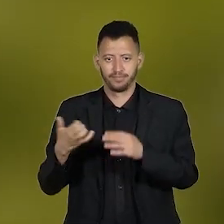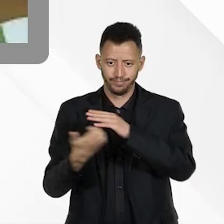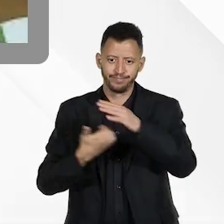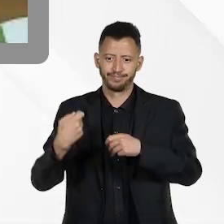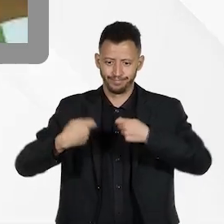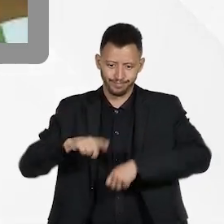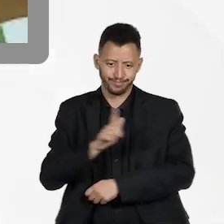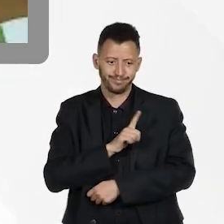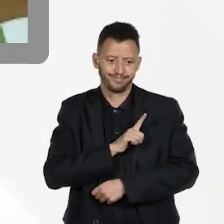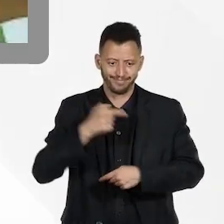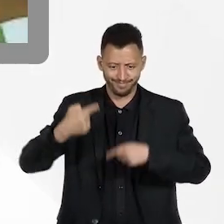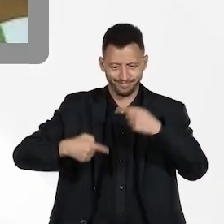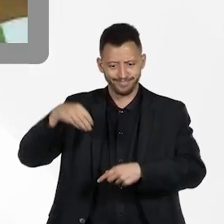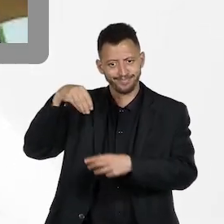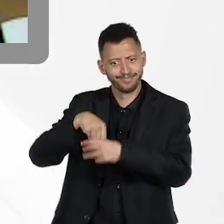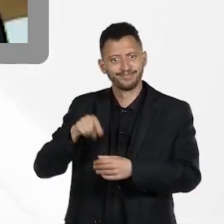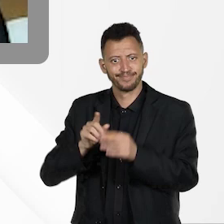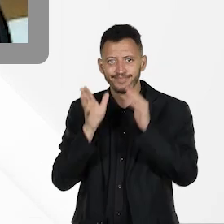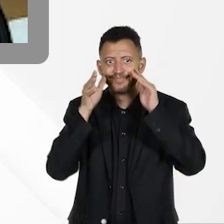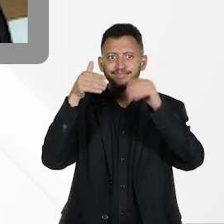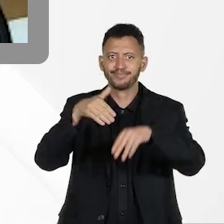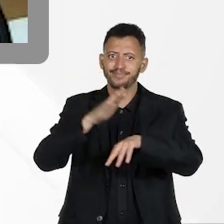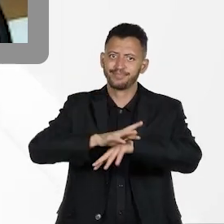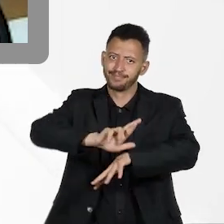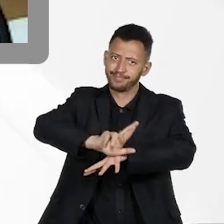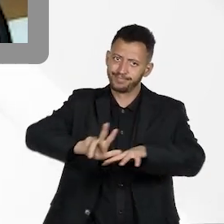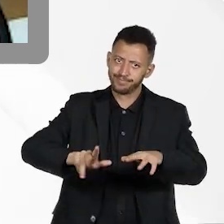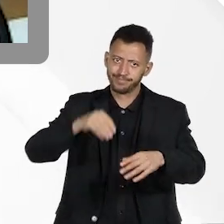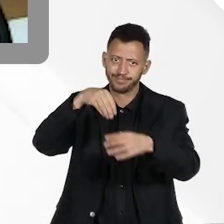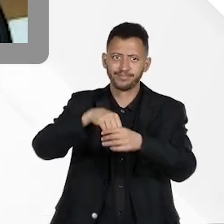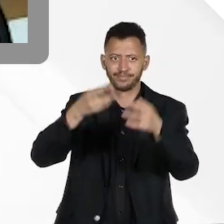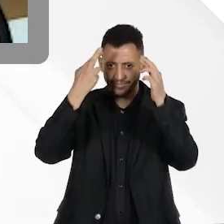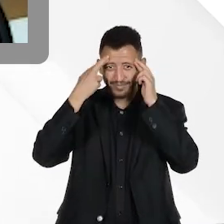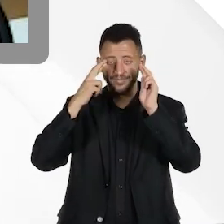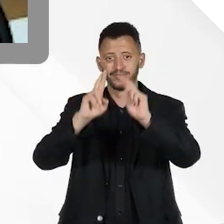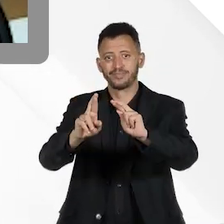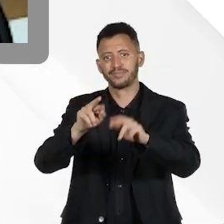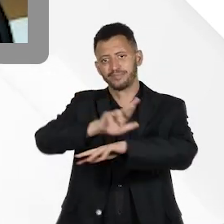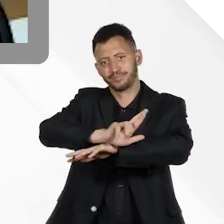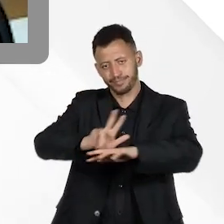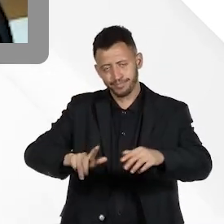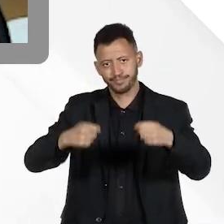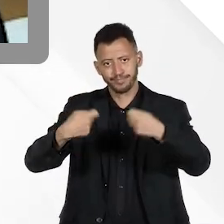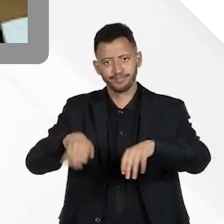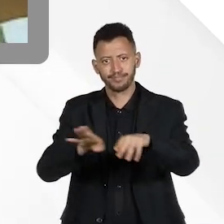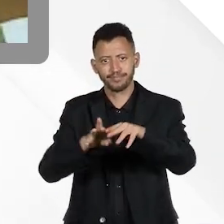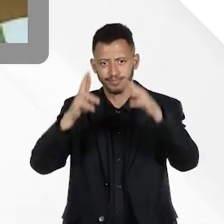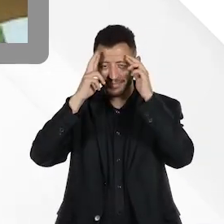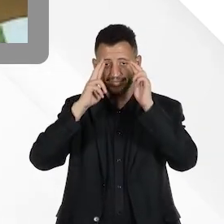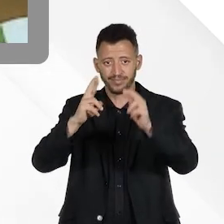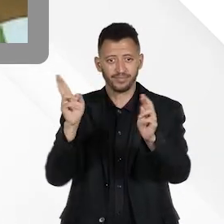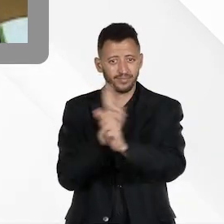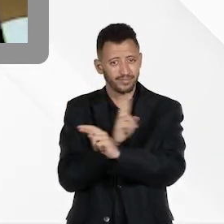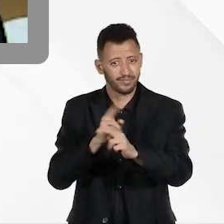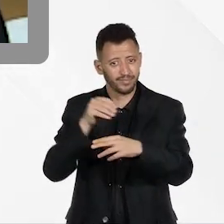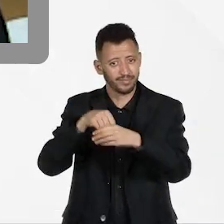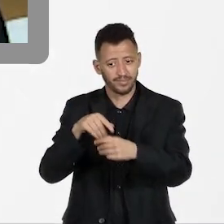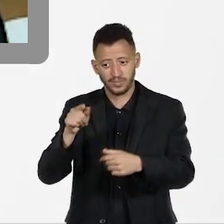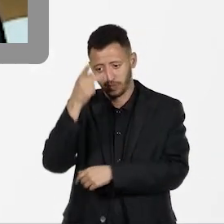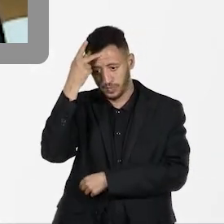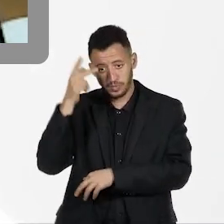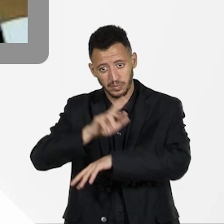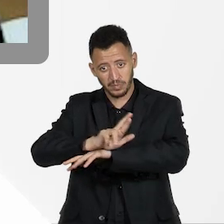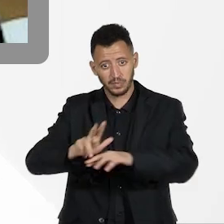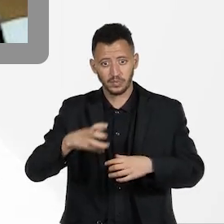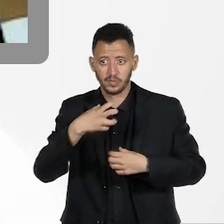etária. A empresa tem que ter uma política interna voltada à diversidade, voltada ao respeito pela diversidade, ao respeito pelas